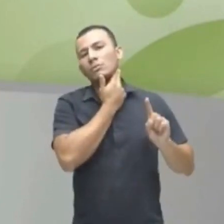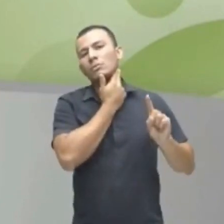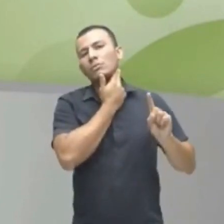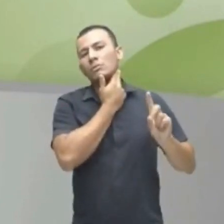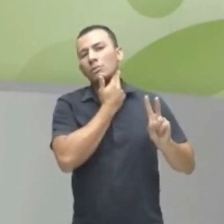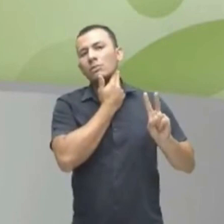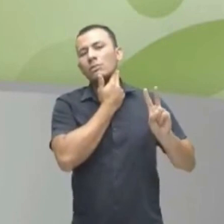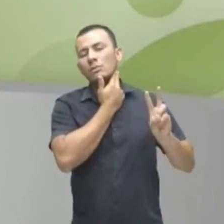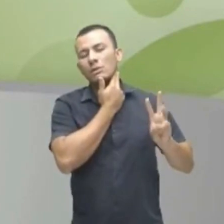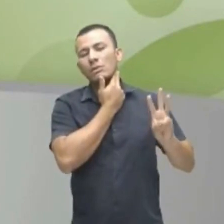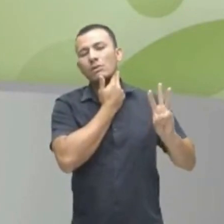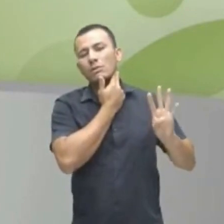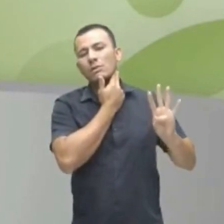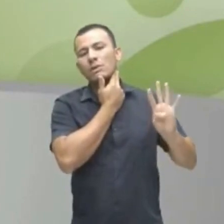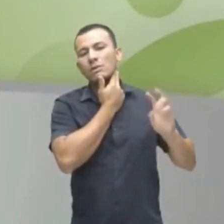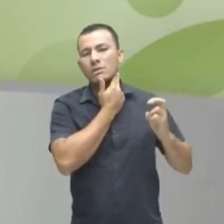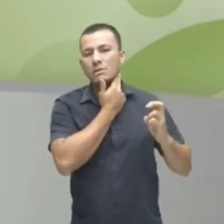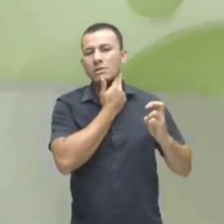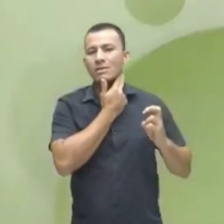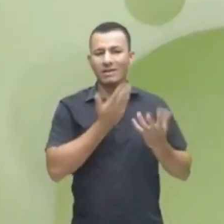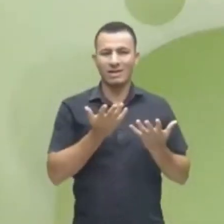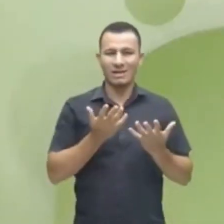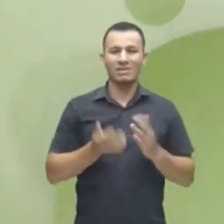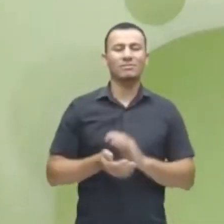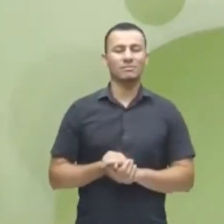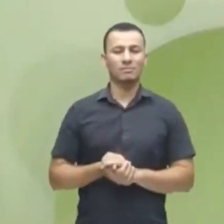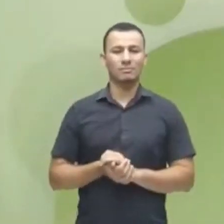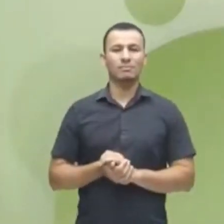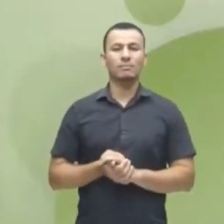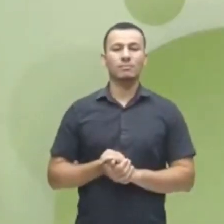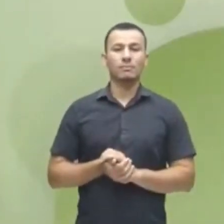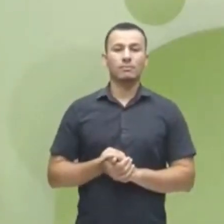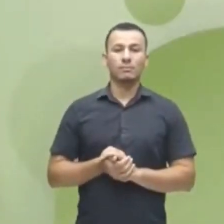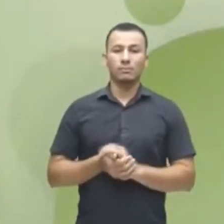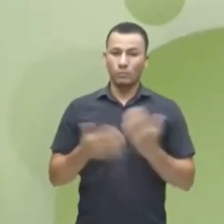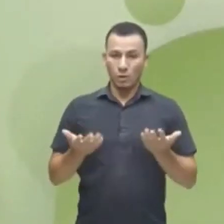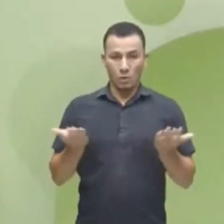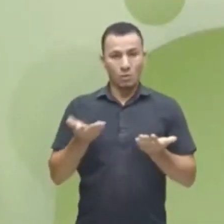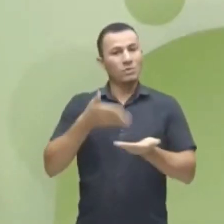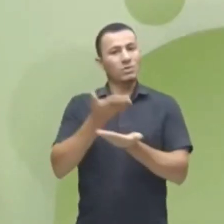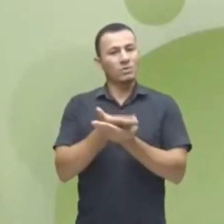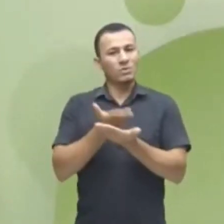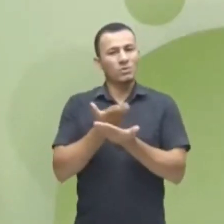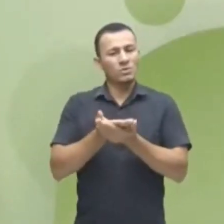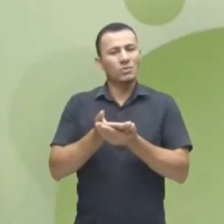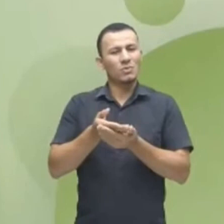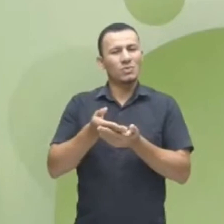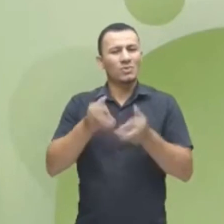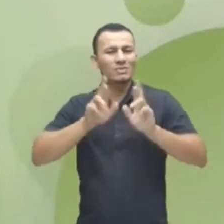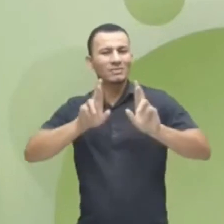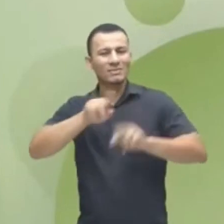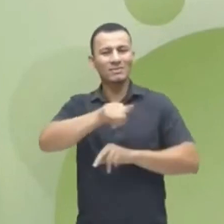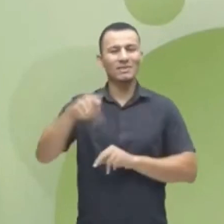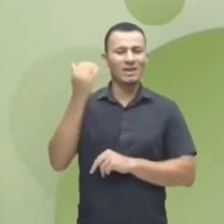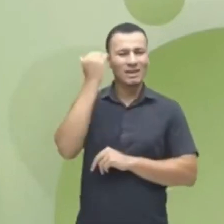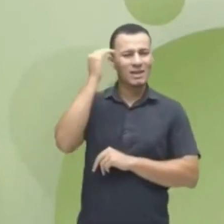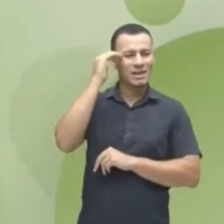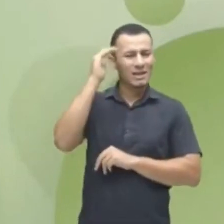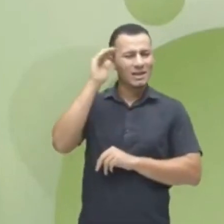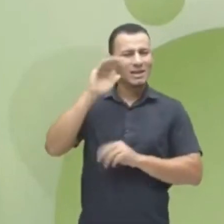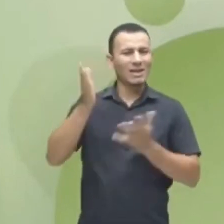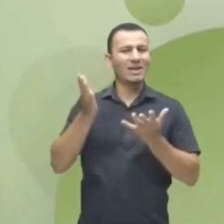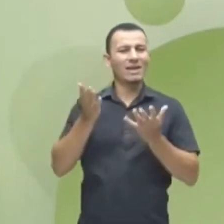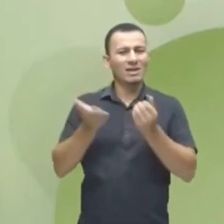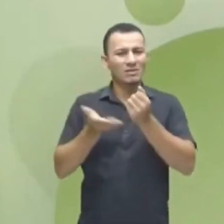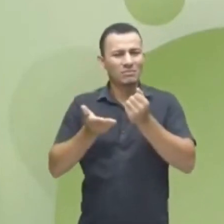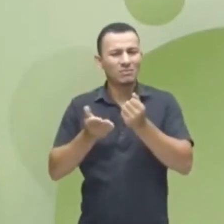que vai me dar uma aferição da frequência. Então, com a aula de hoje, espero que vocês tenham conseguido entender, né? Um